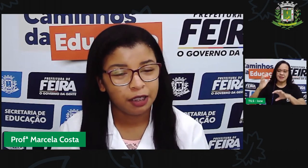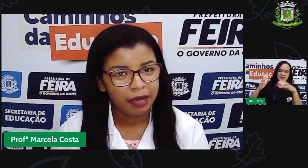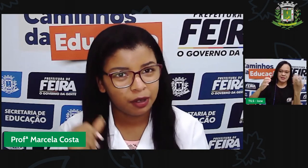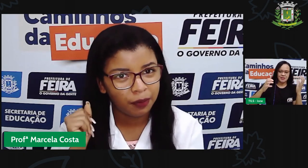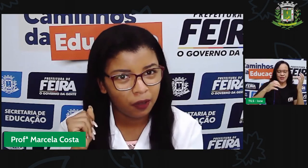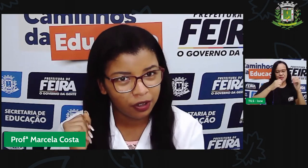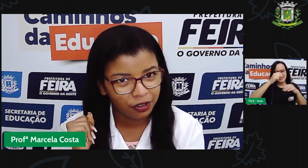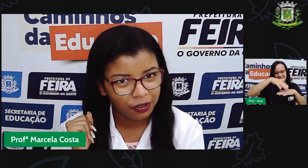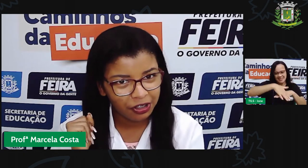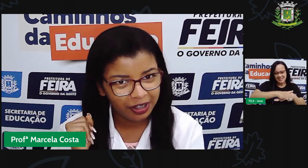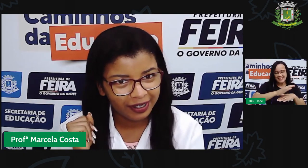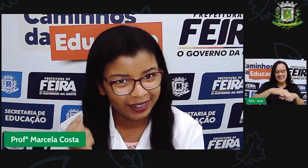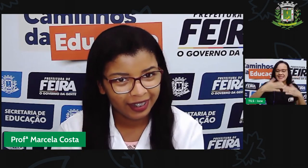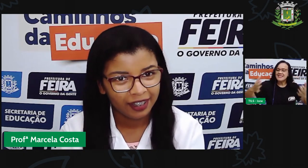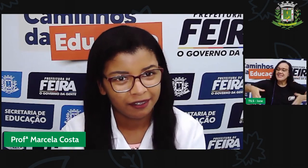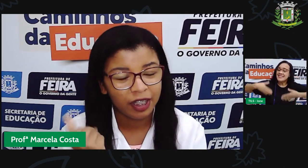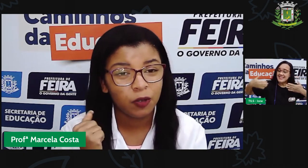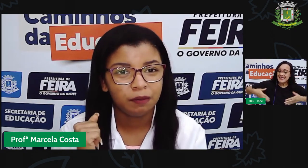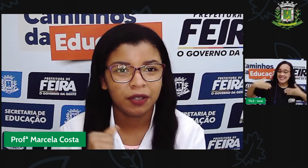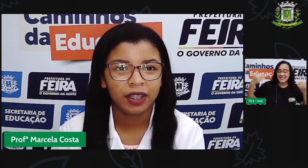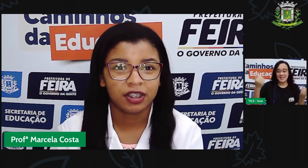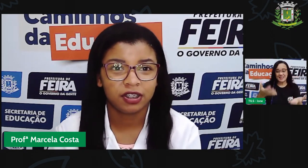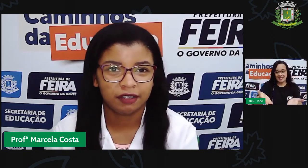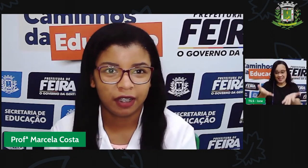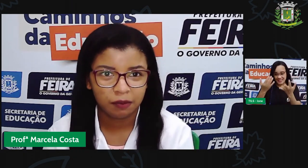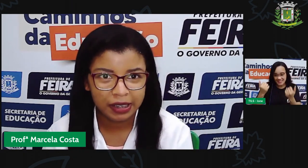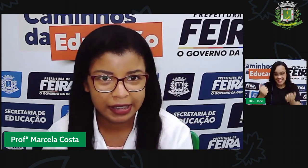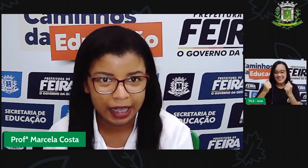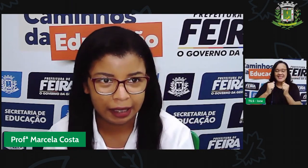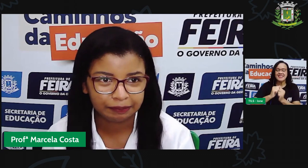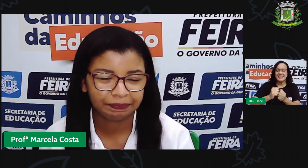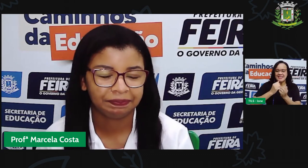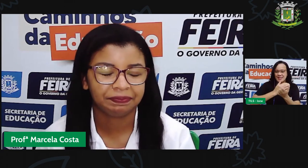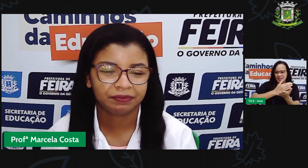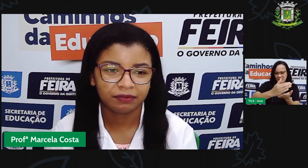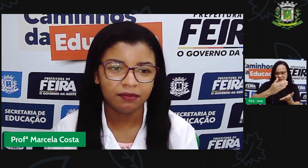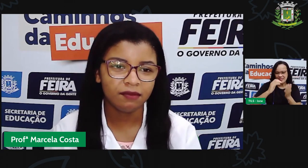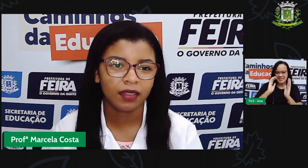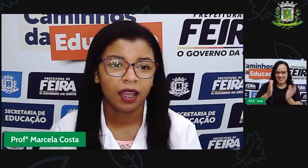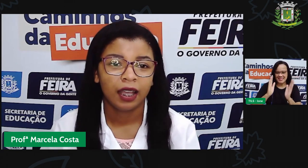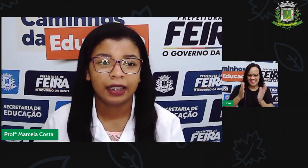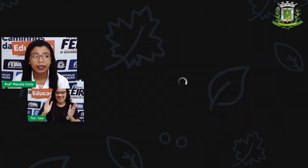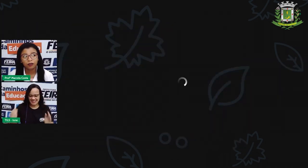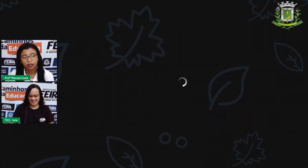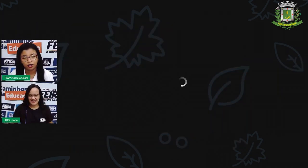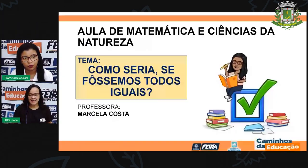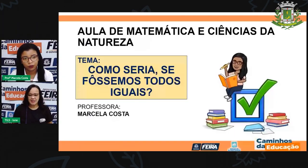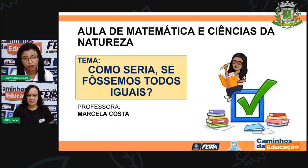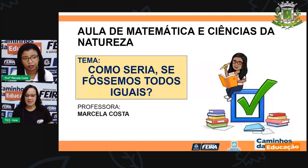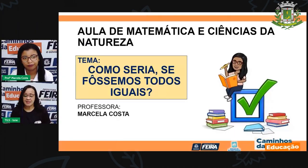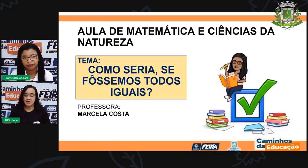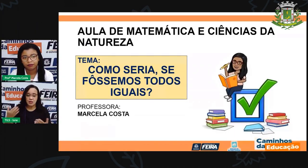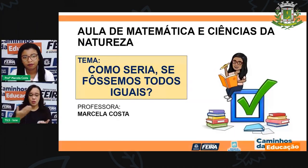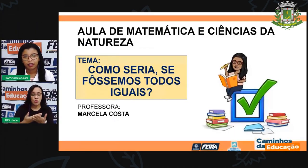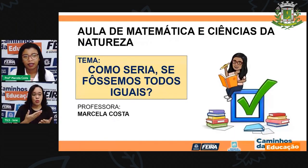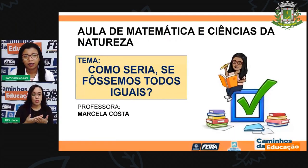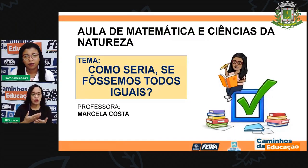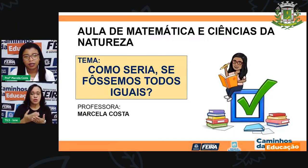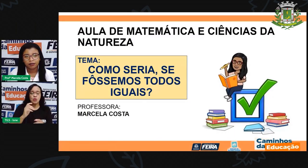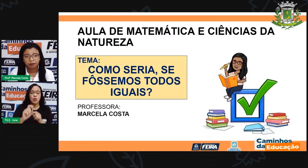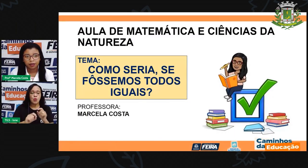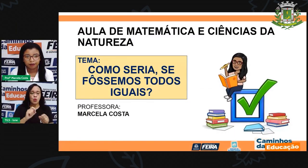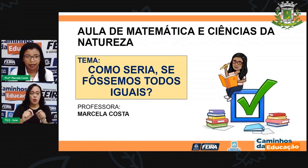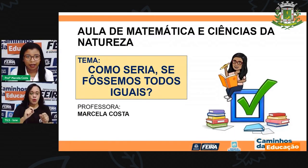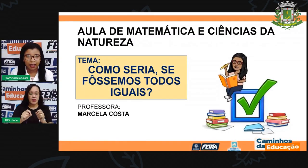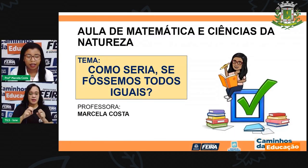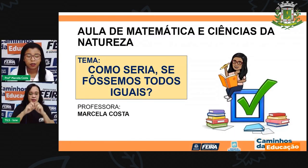Então, tá animado para a aula de hoje? Vem comigo que a gente já vai começar. Na aula de hoje,